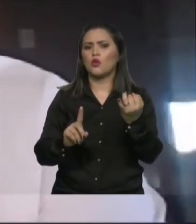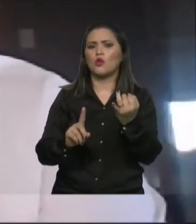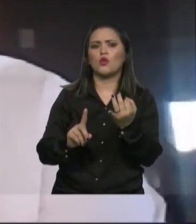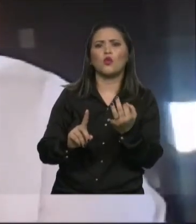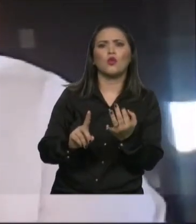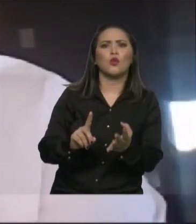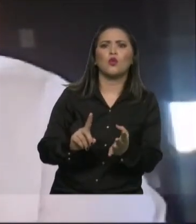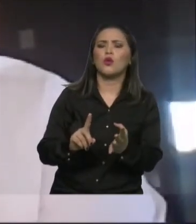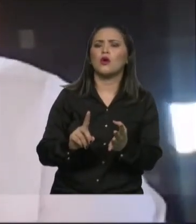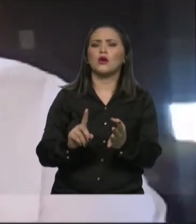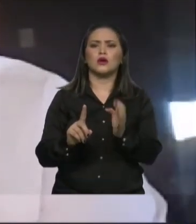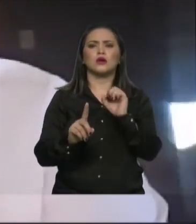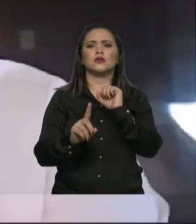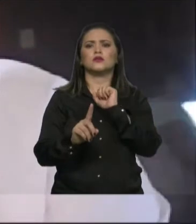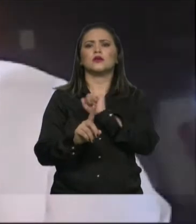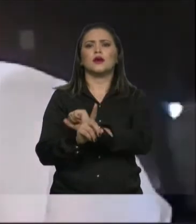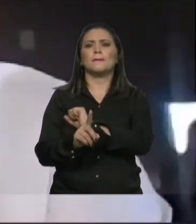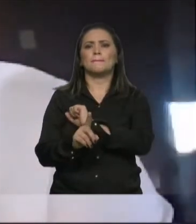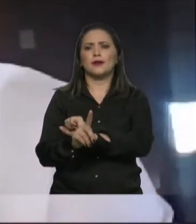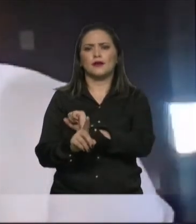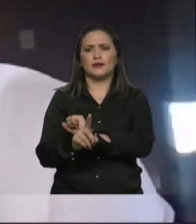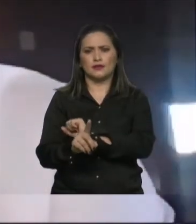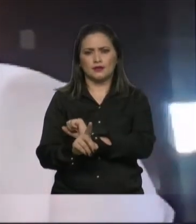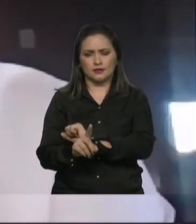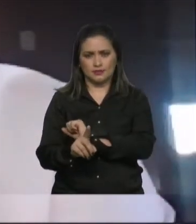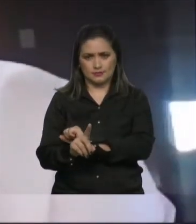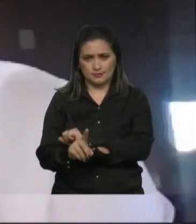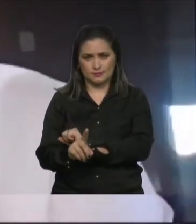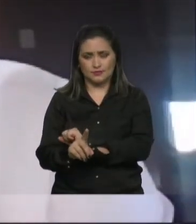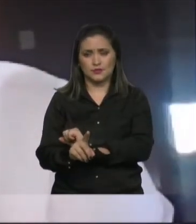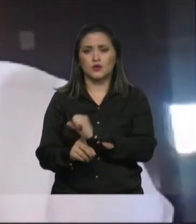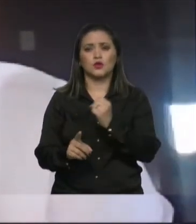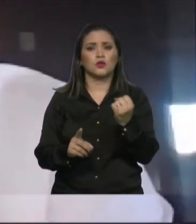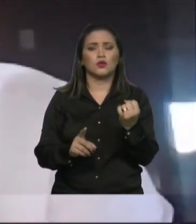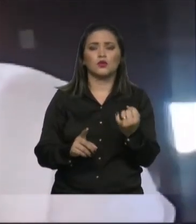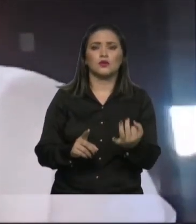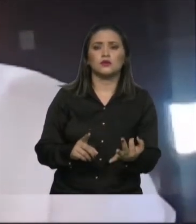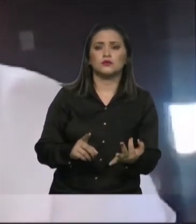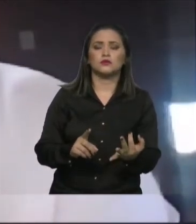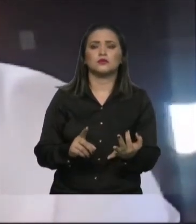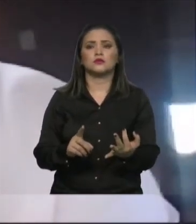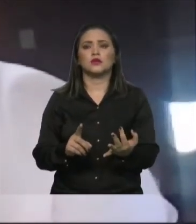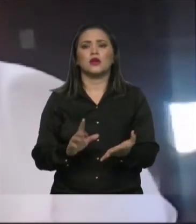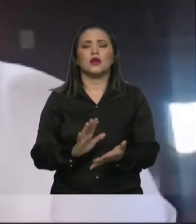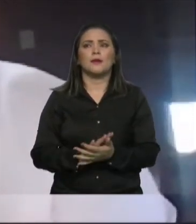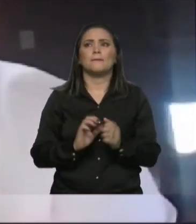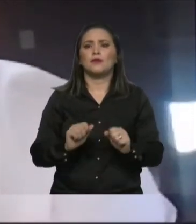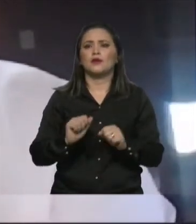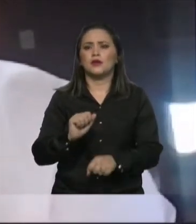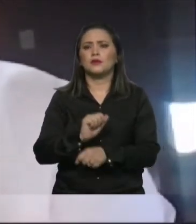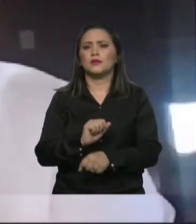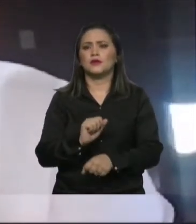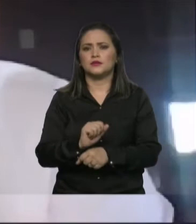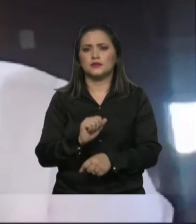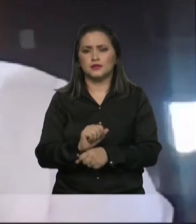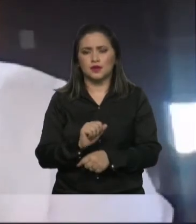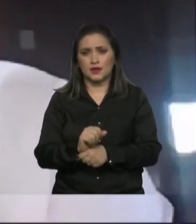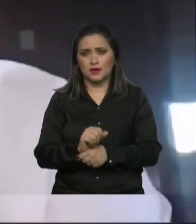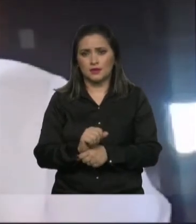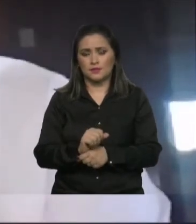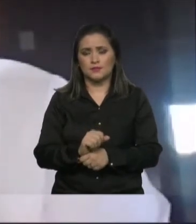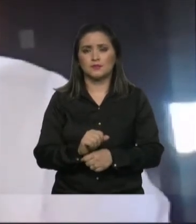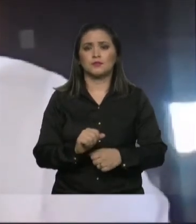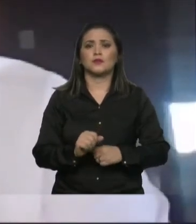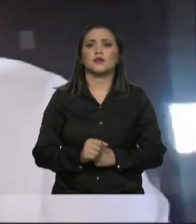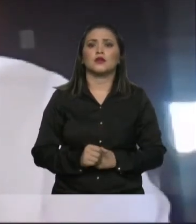pandemia. Algumas restrições de suspensão de serviços e outros itens no período da pandemia, um projeto de lei mais amplo,